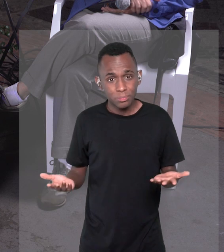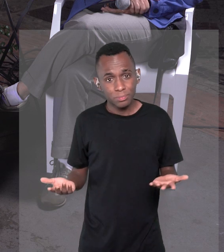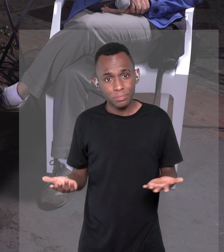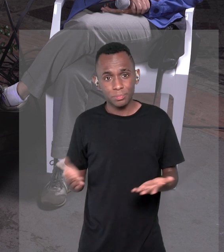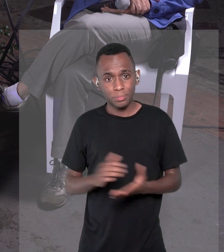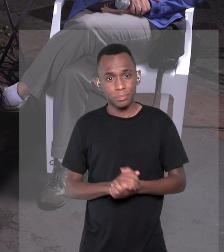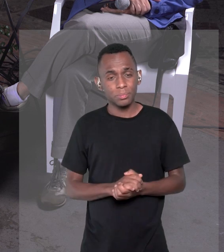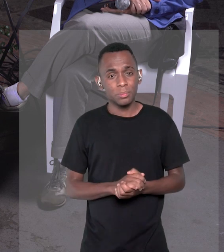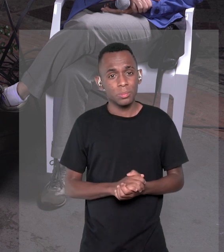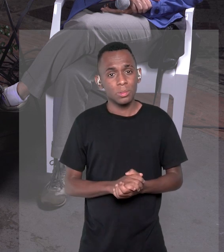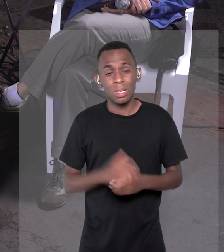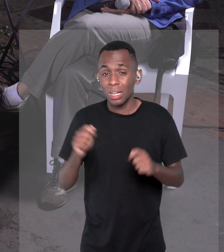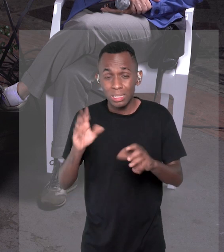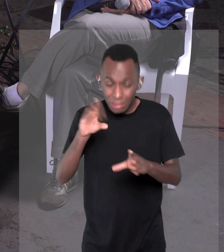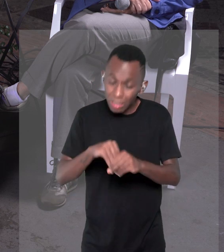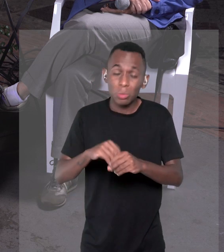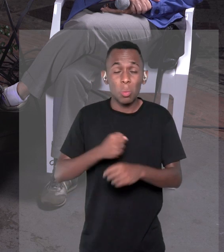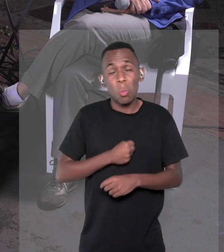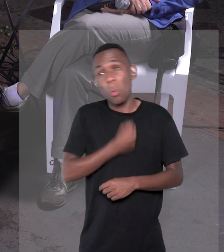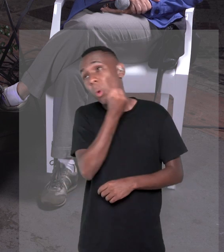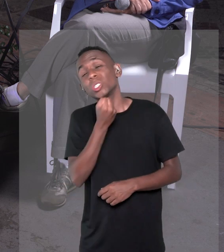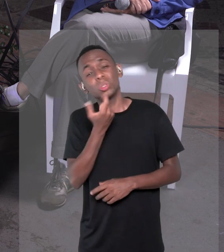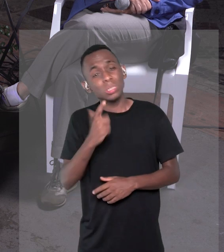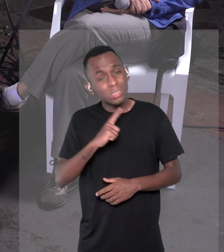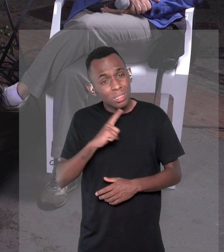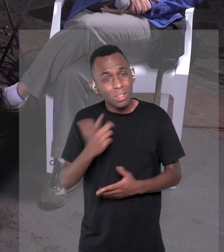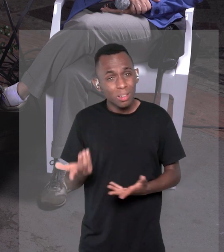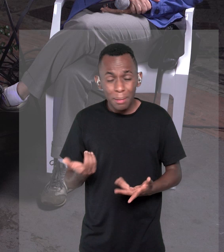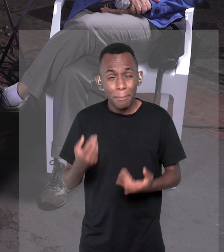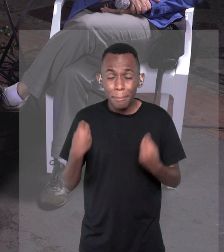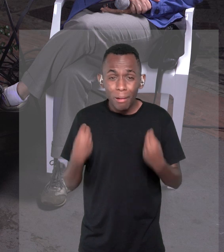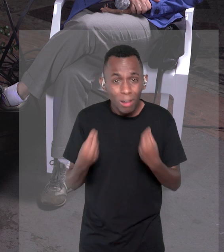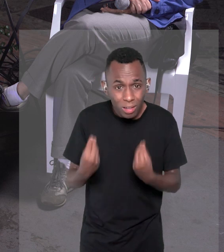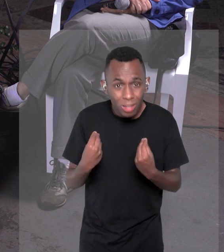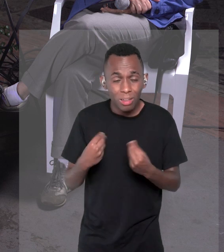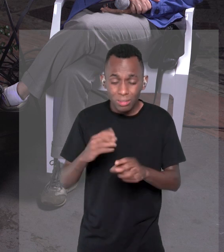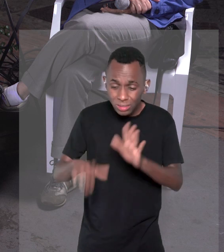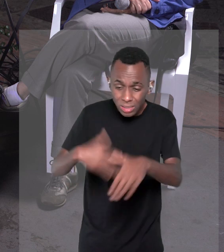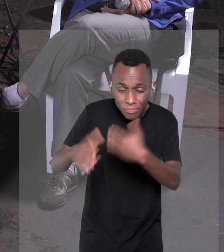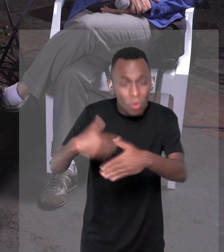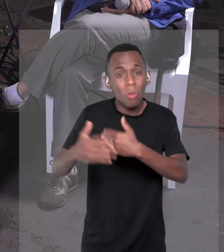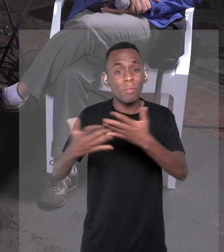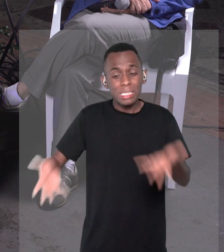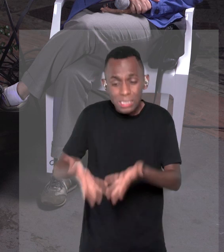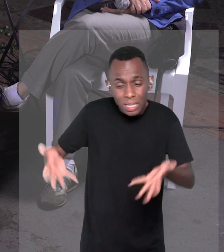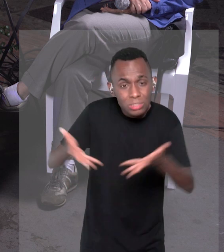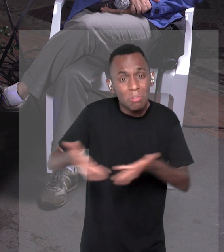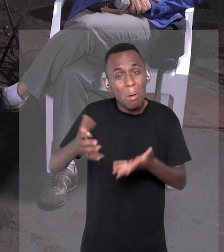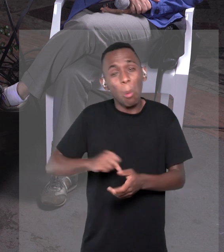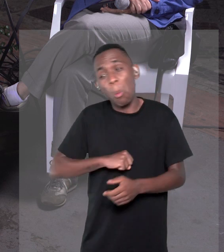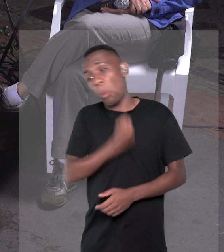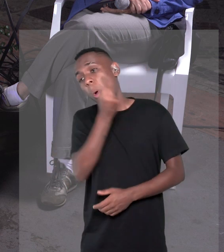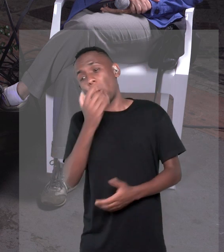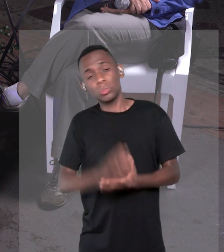do ano passado, odiento, de dentro de famílias as pessoas se odiarem por alguém que nunca vai fazer nada, fosse quem